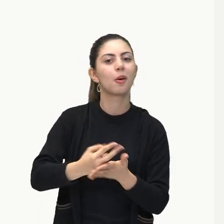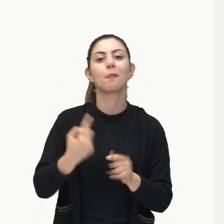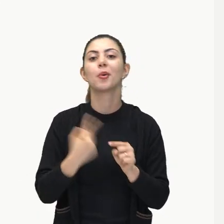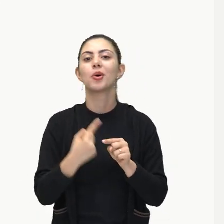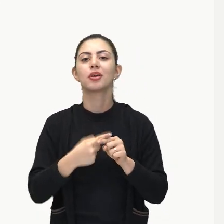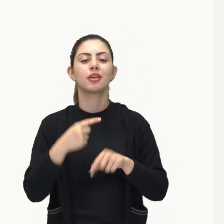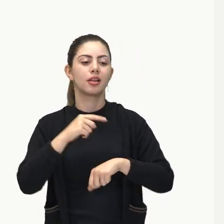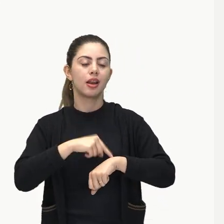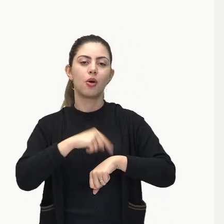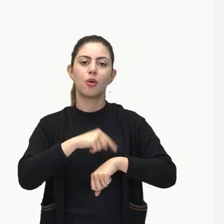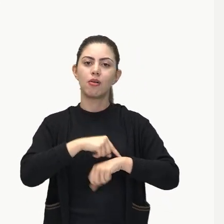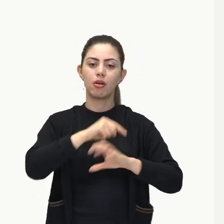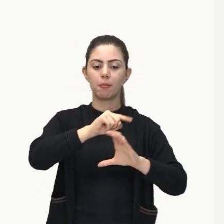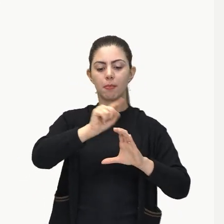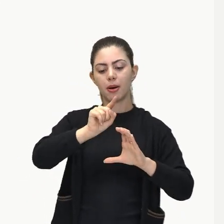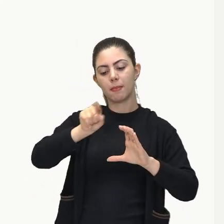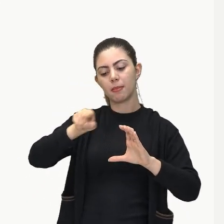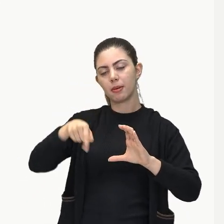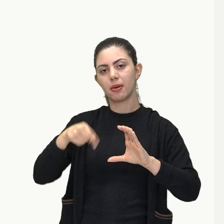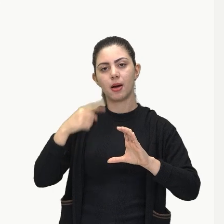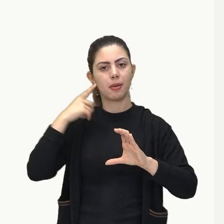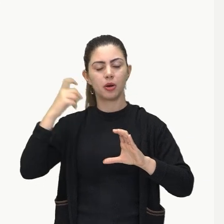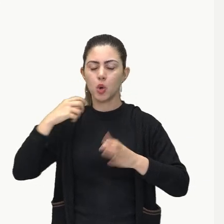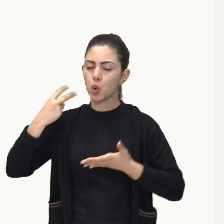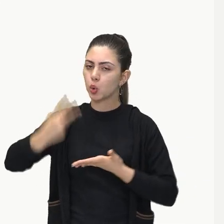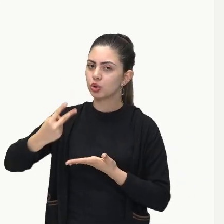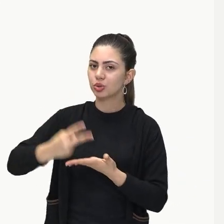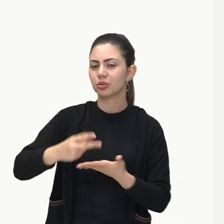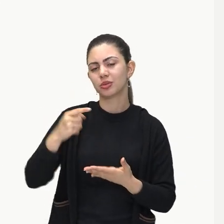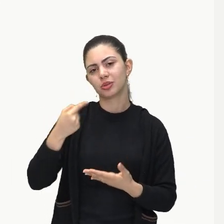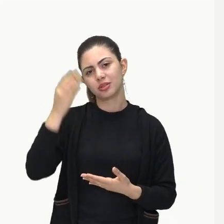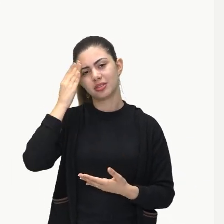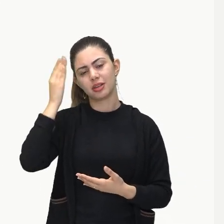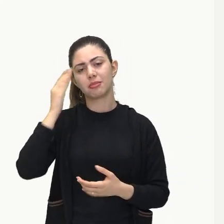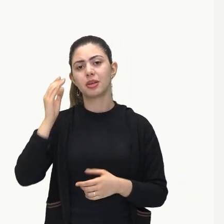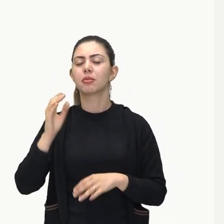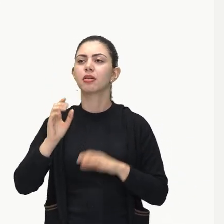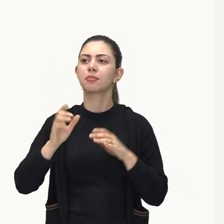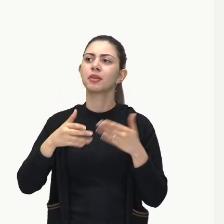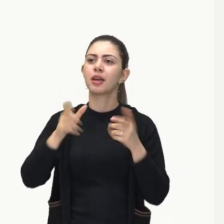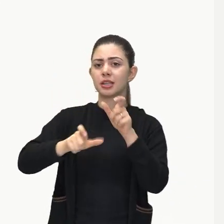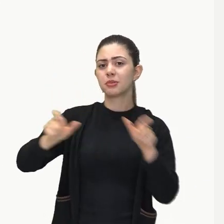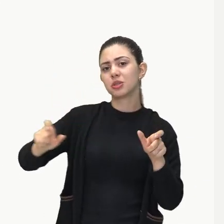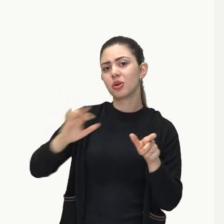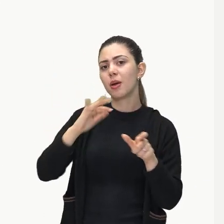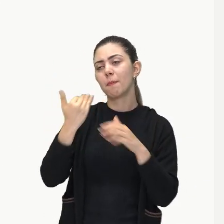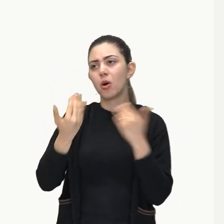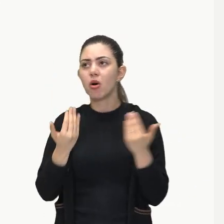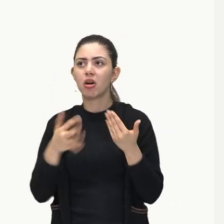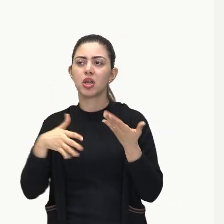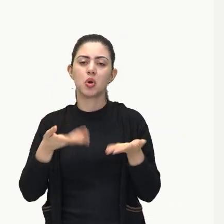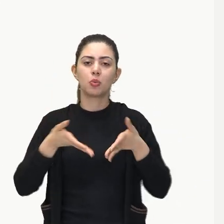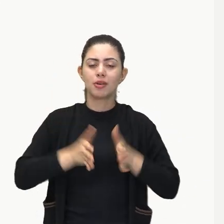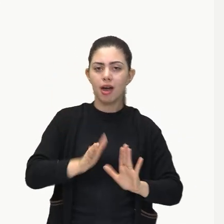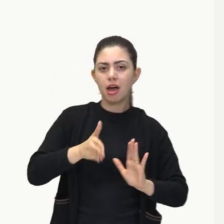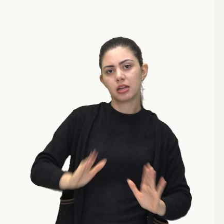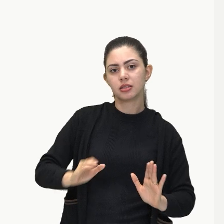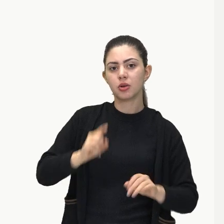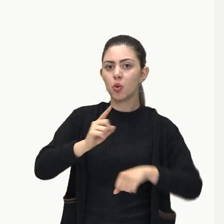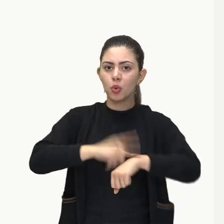ele vai embora. O tempo, por mais que as pessoas partam, elas morrem, outras nascem, ele não para,